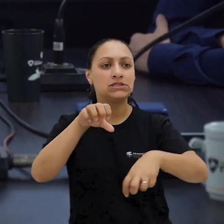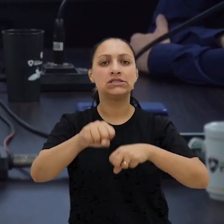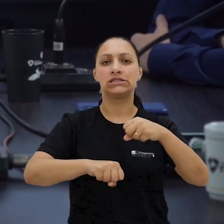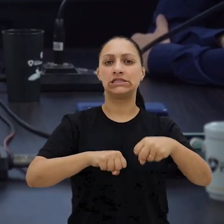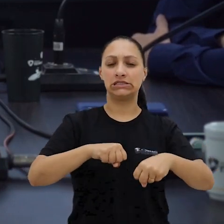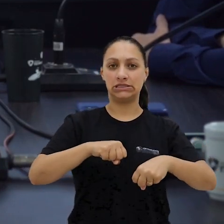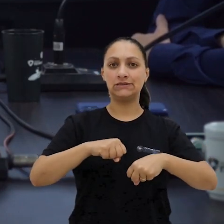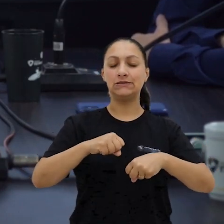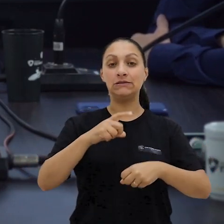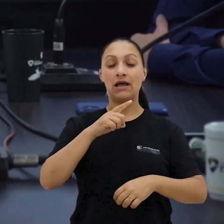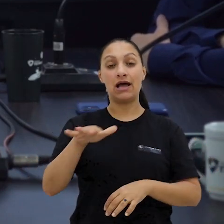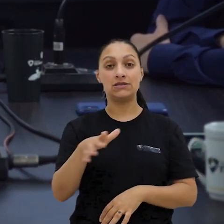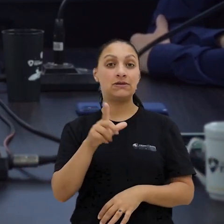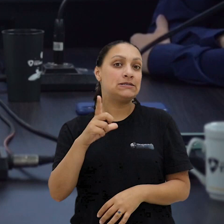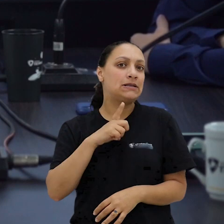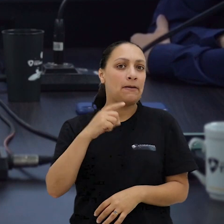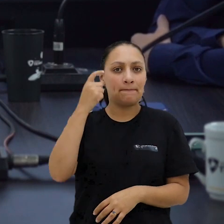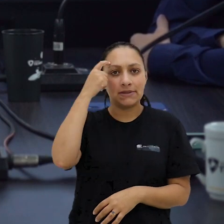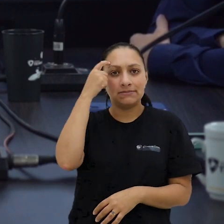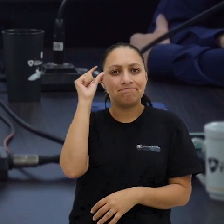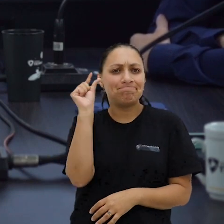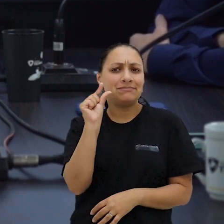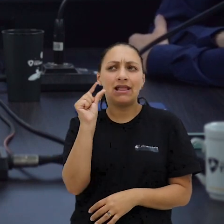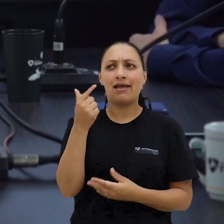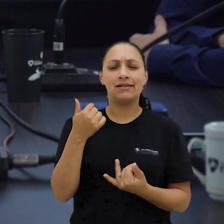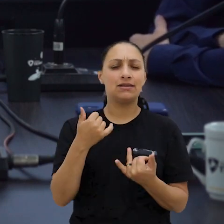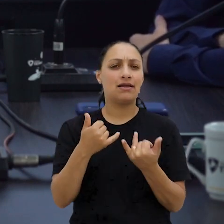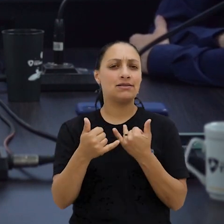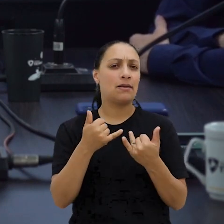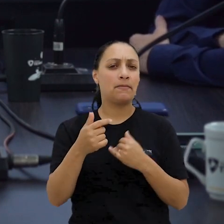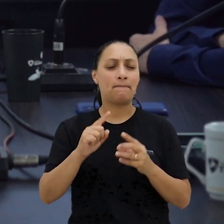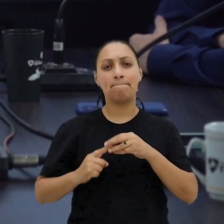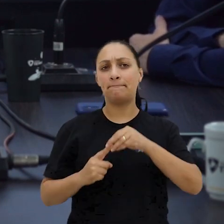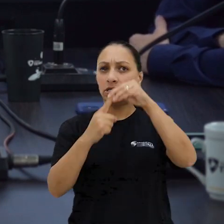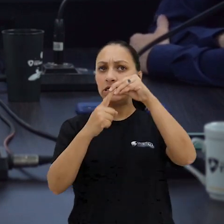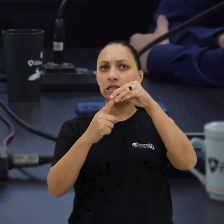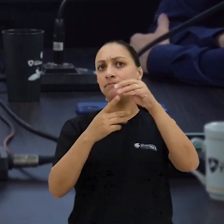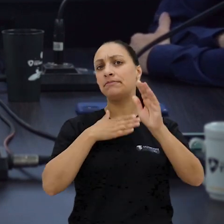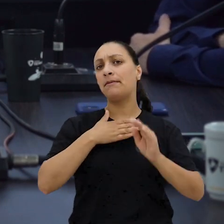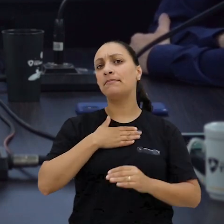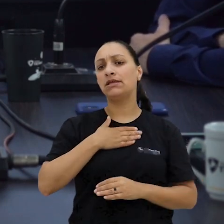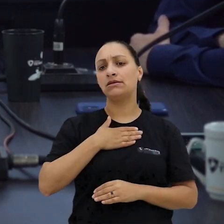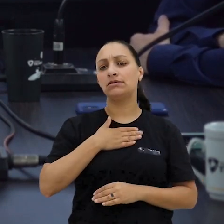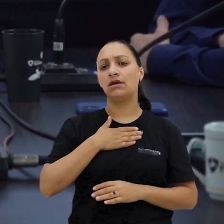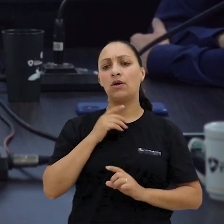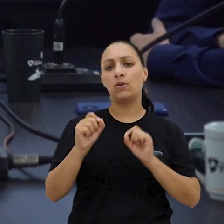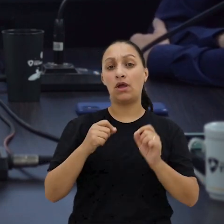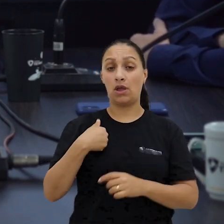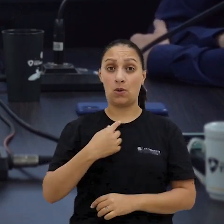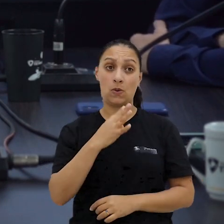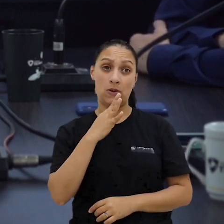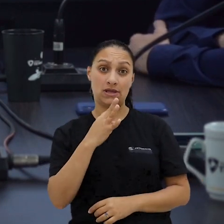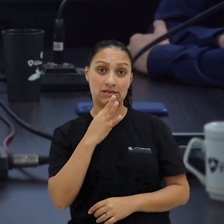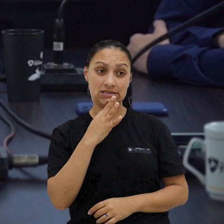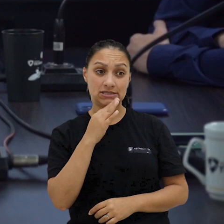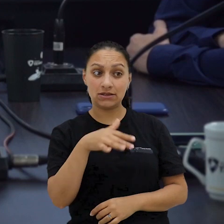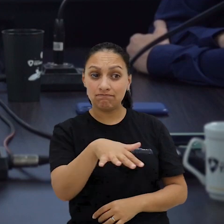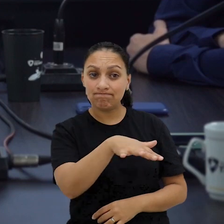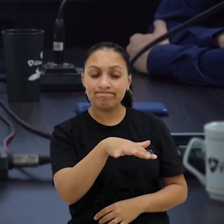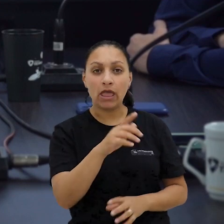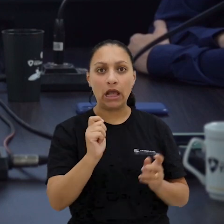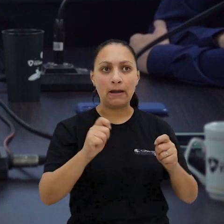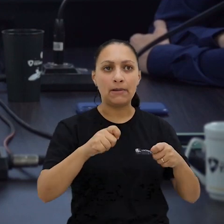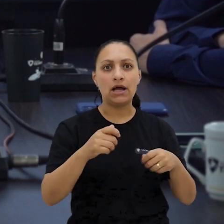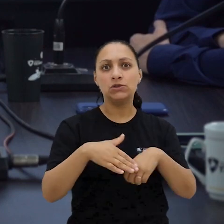um pensamento meio pequeno, assim, se for parar pra pensar, minha prioridade, tá, então se a tua prioridade é conhecer tal coisa, tu sabia que tu